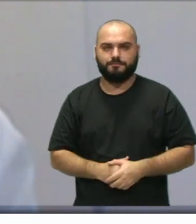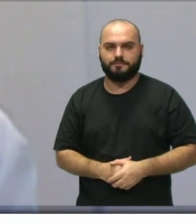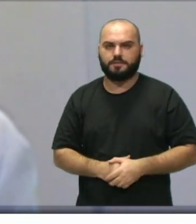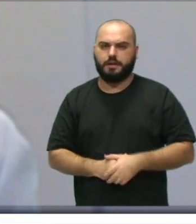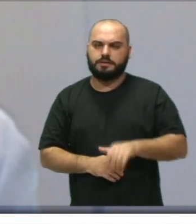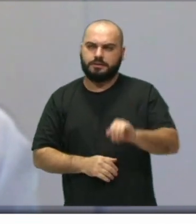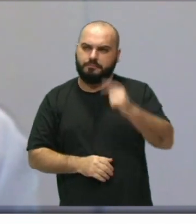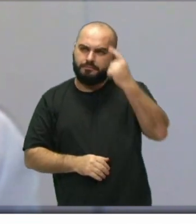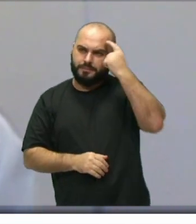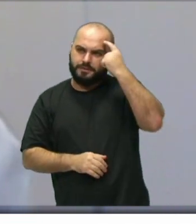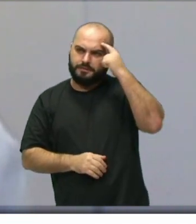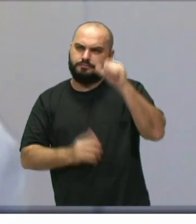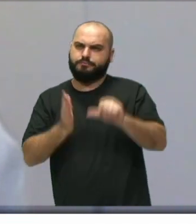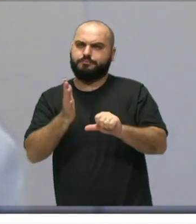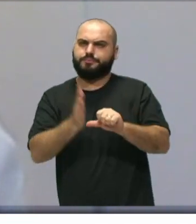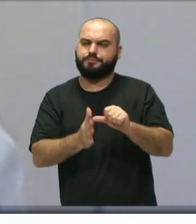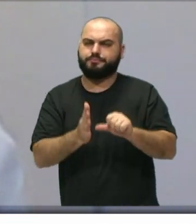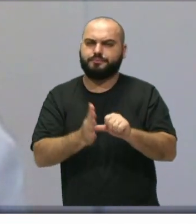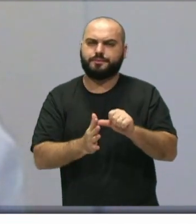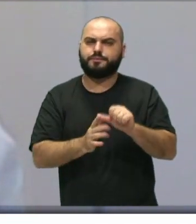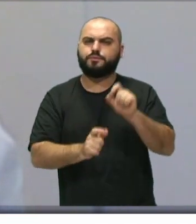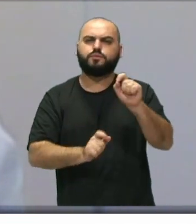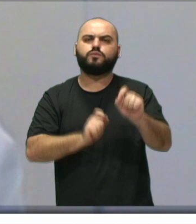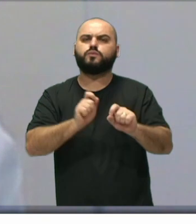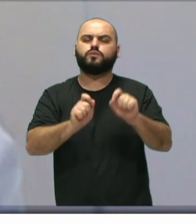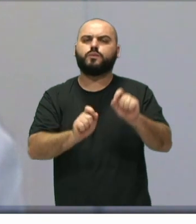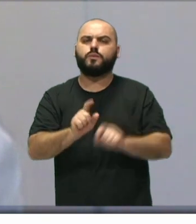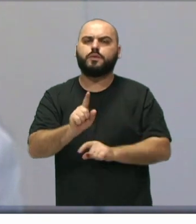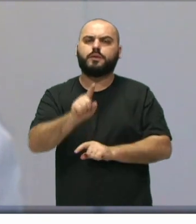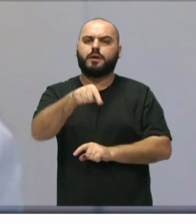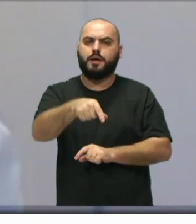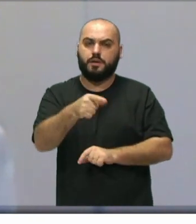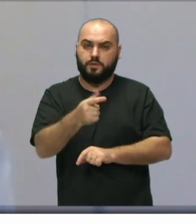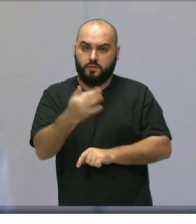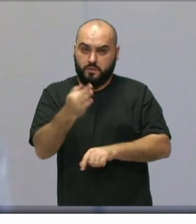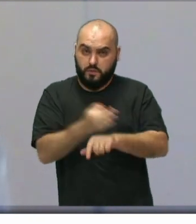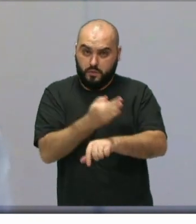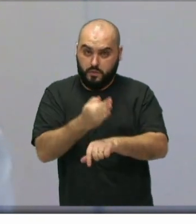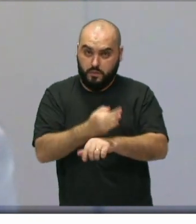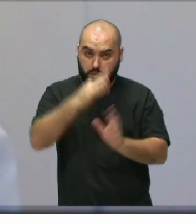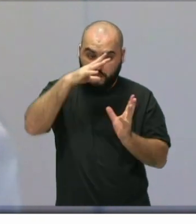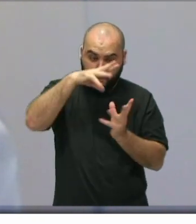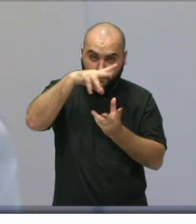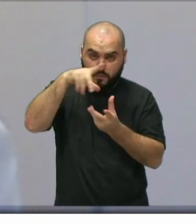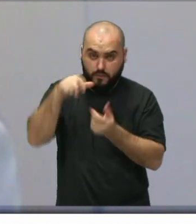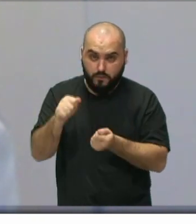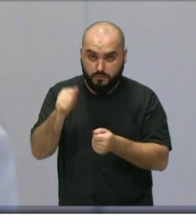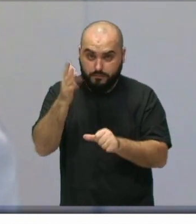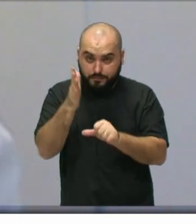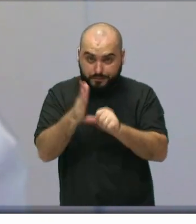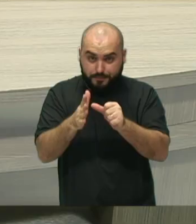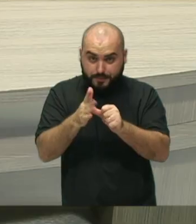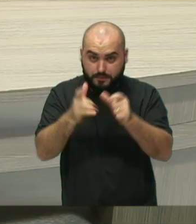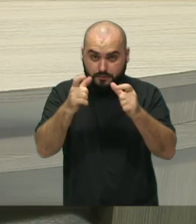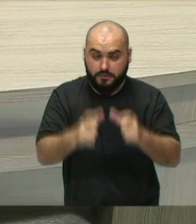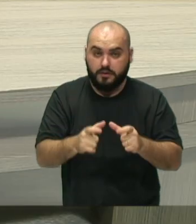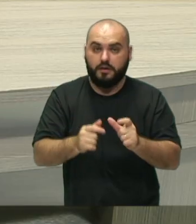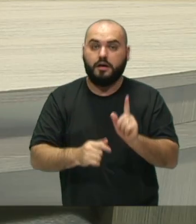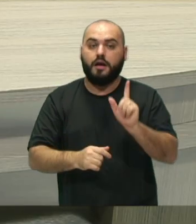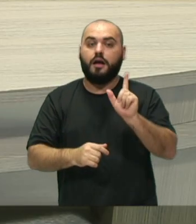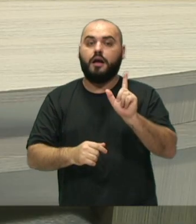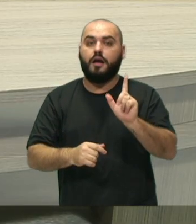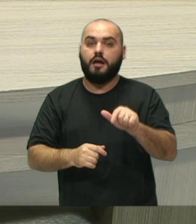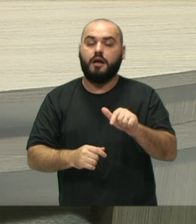qual é a primeira causa de dor no mundo, o primeiro lugar é da dor